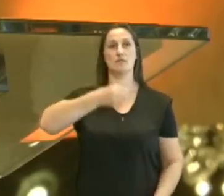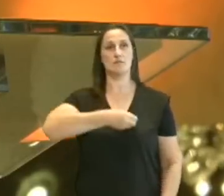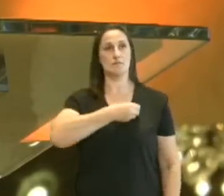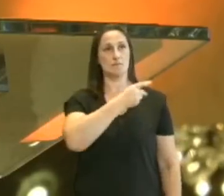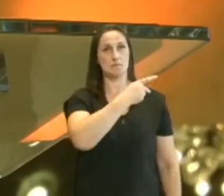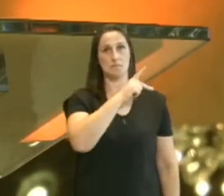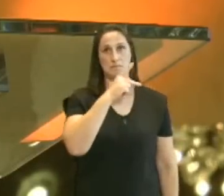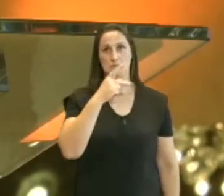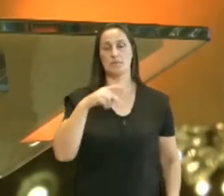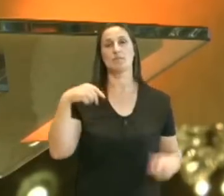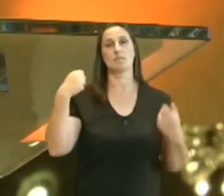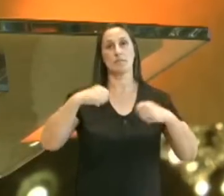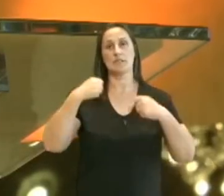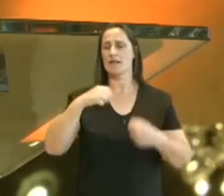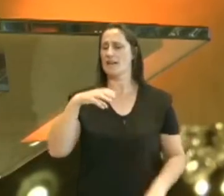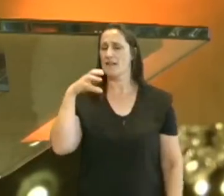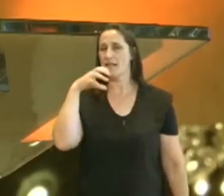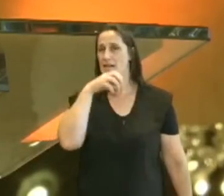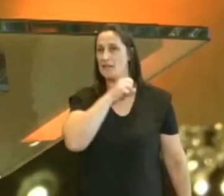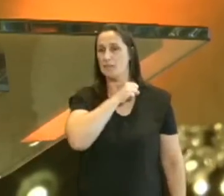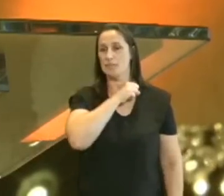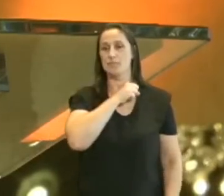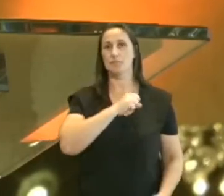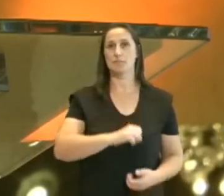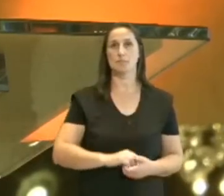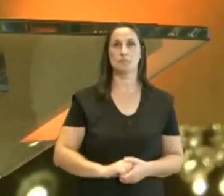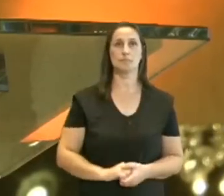corra para estar no lugar da sua missão.